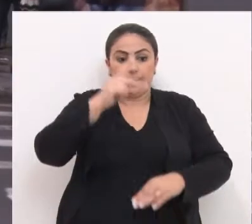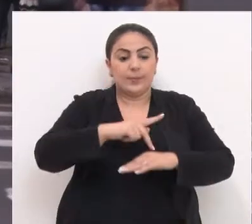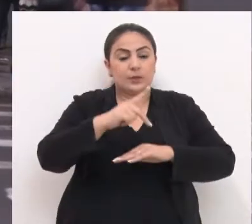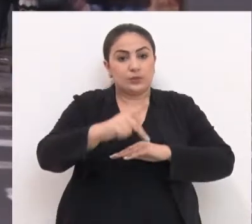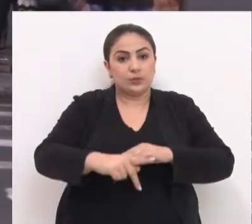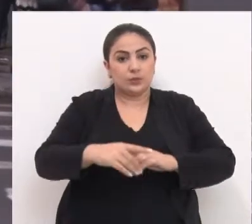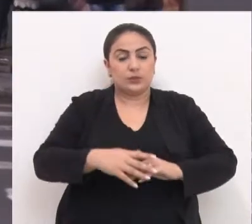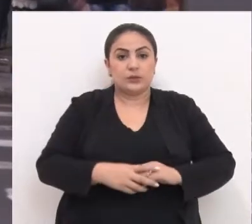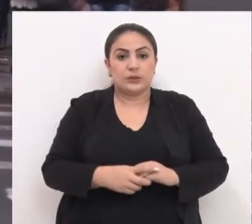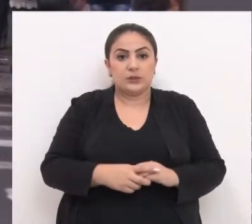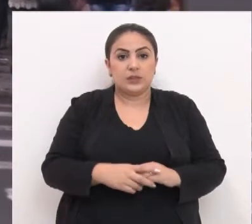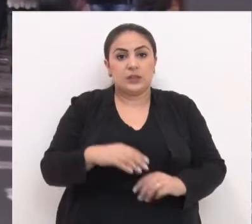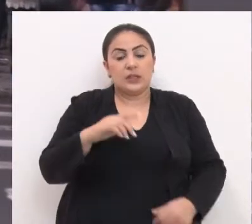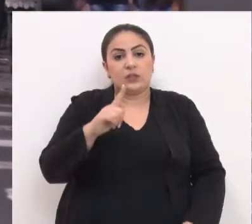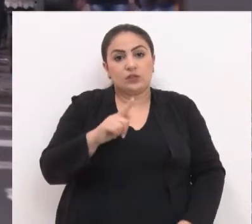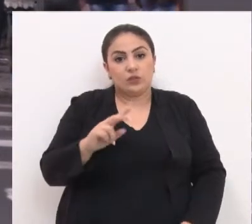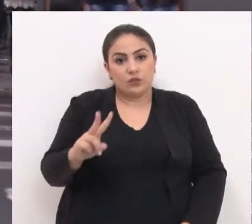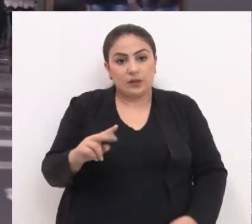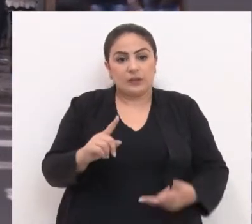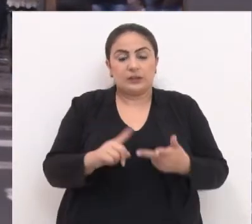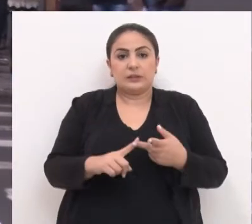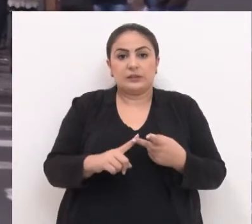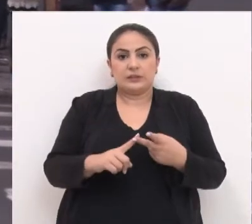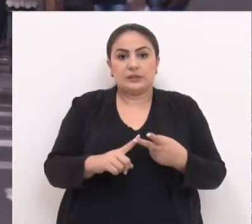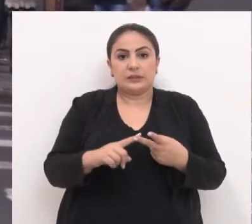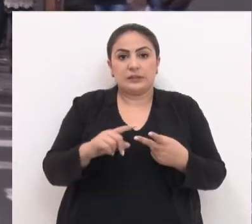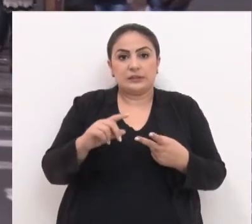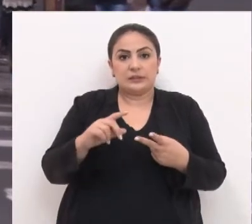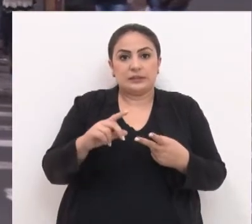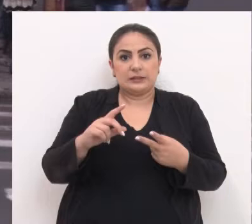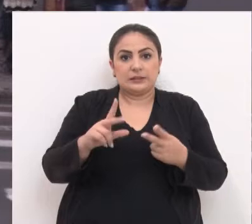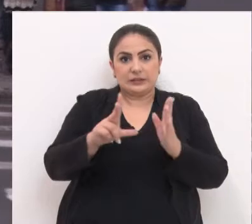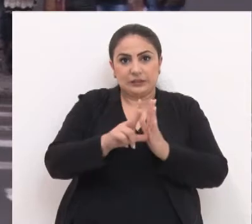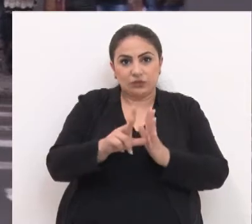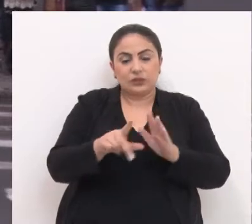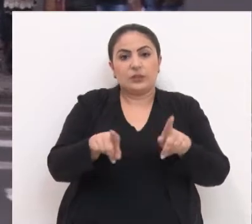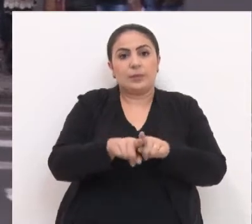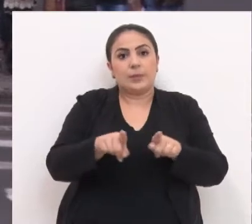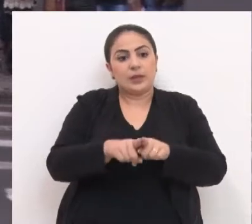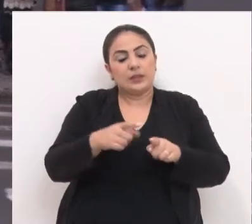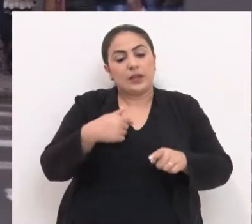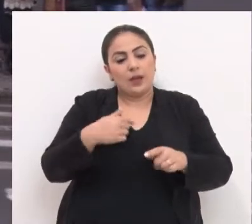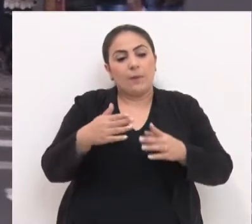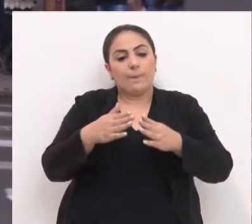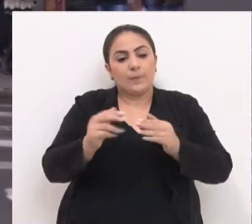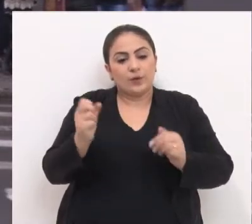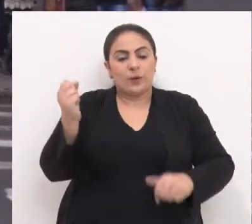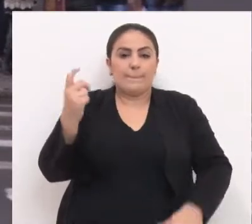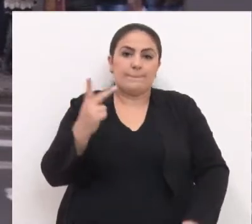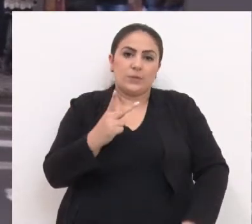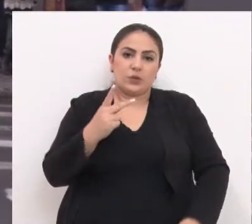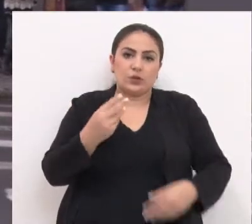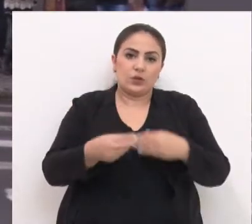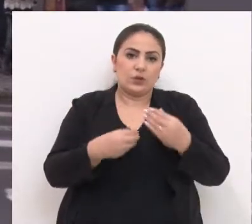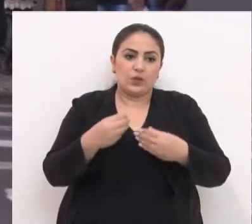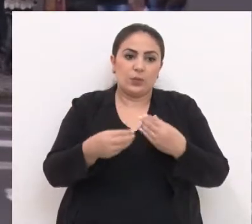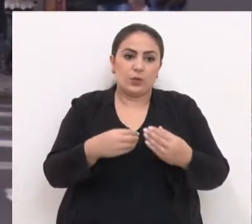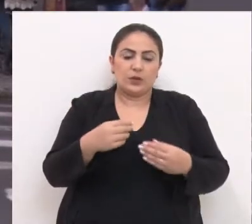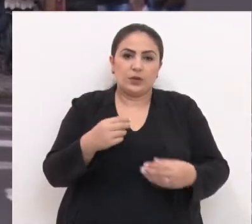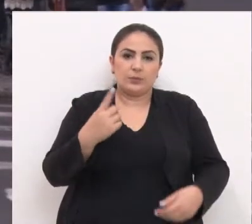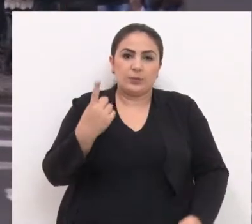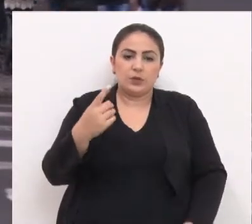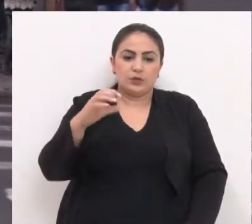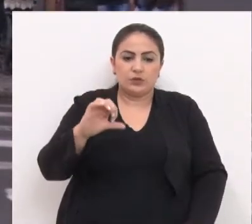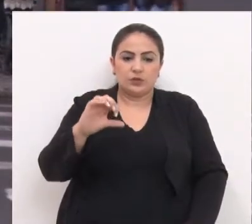Exército aqui em Passo Fundo, em Getúlio Vargas e Sarandi. E aí eu requeri minha aposentadoria